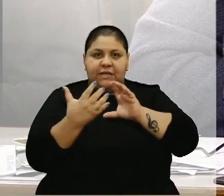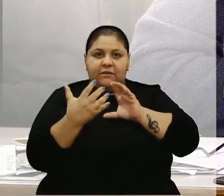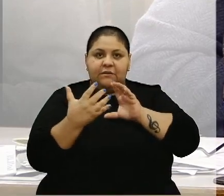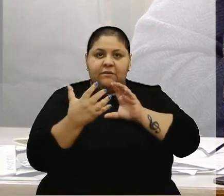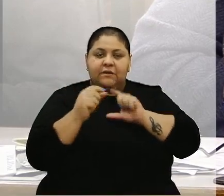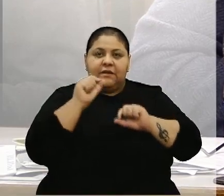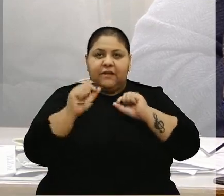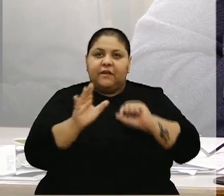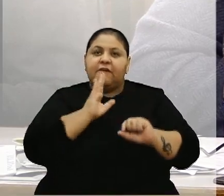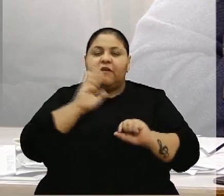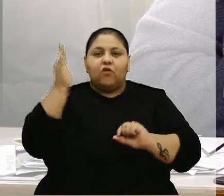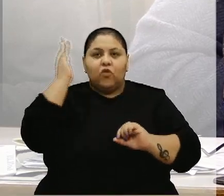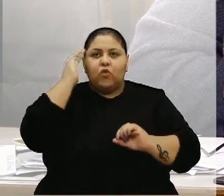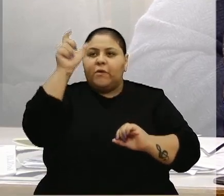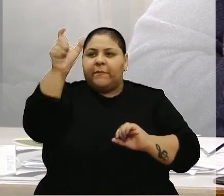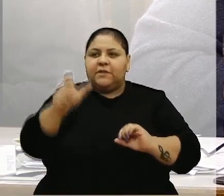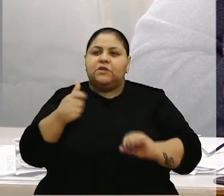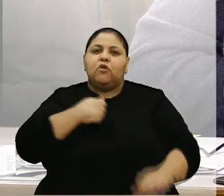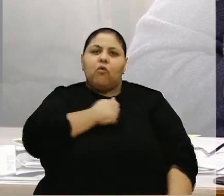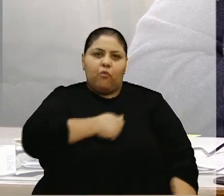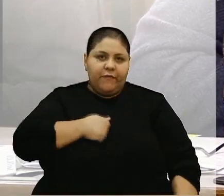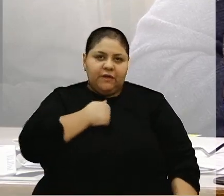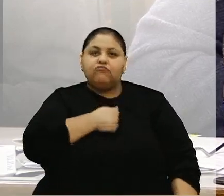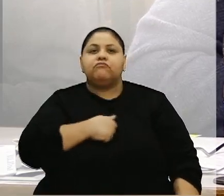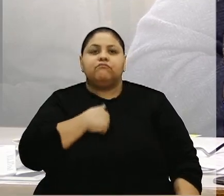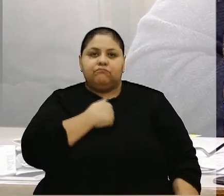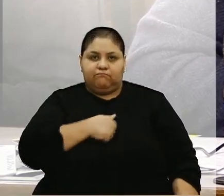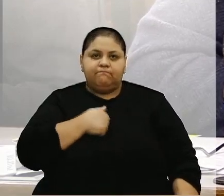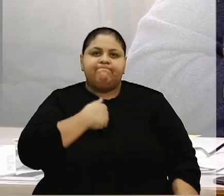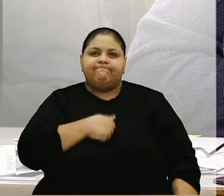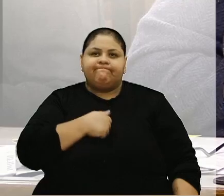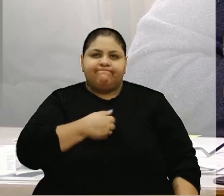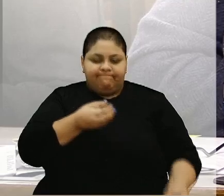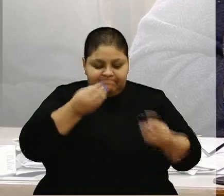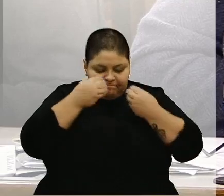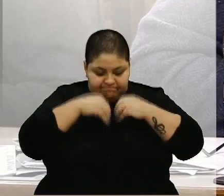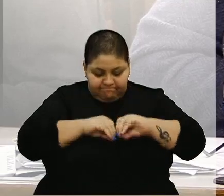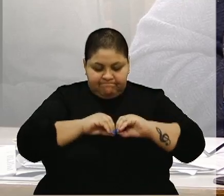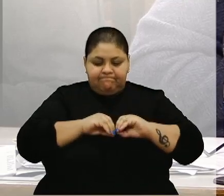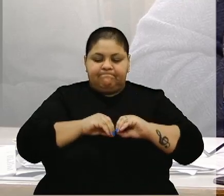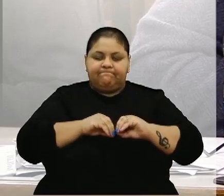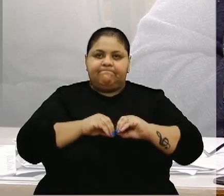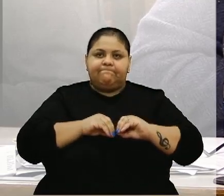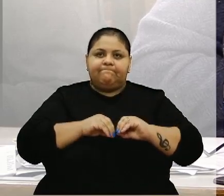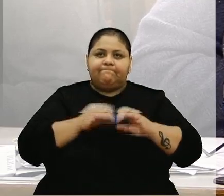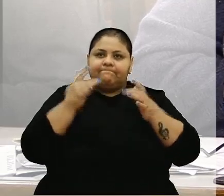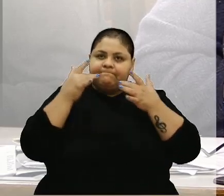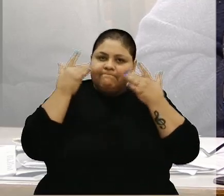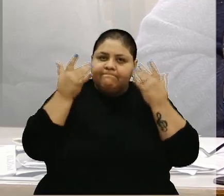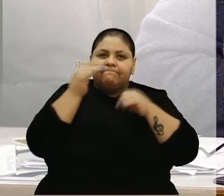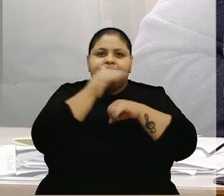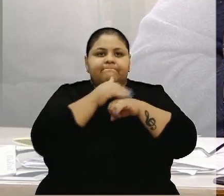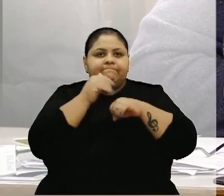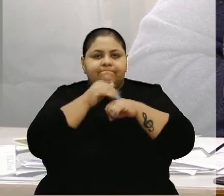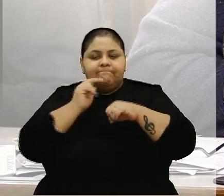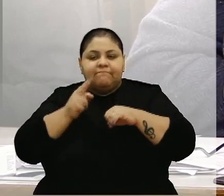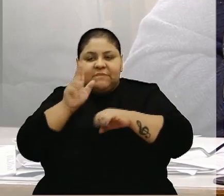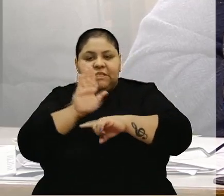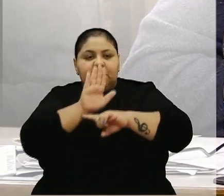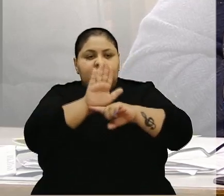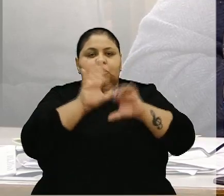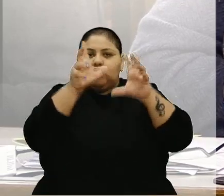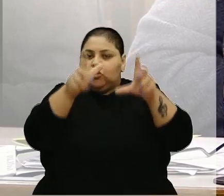conhece sabe a pessoa humilde que tu é, a humildade que tu carrega no teu DNA, simpático, sempre tá ajudando a todos de